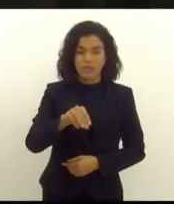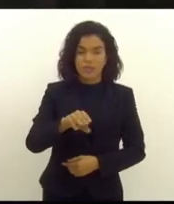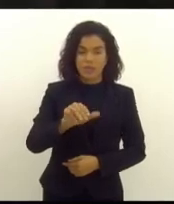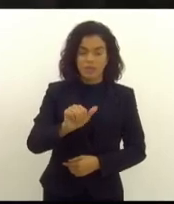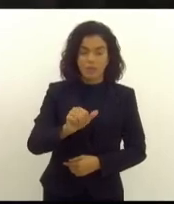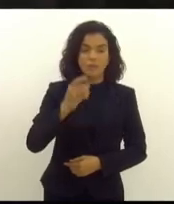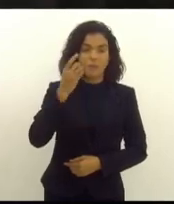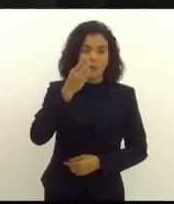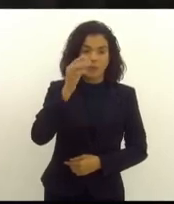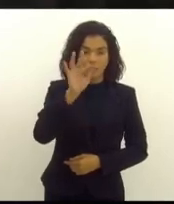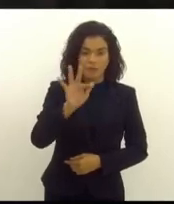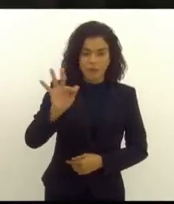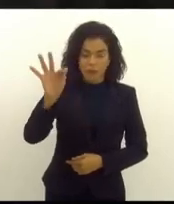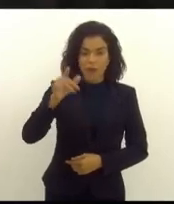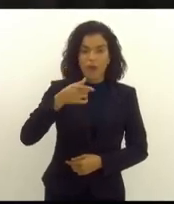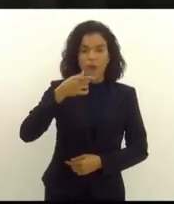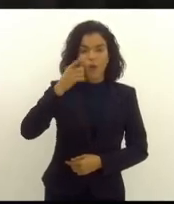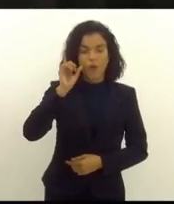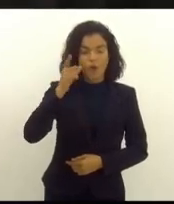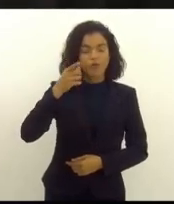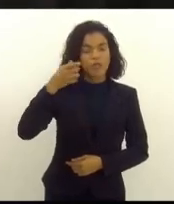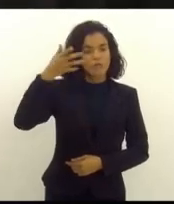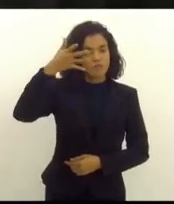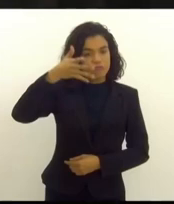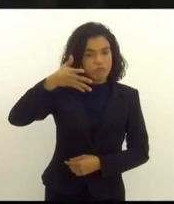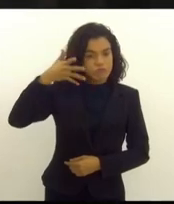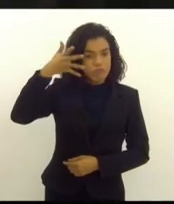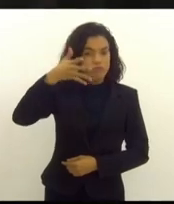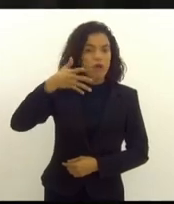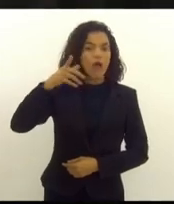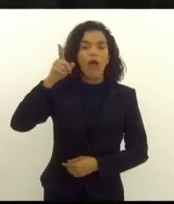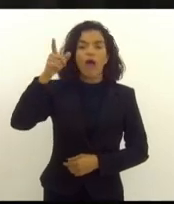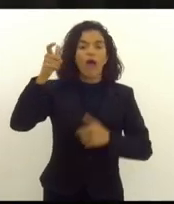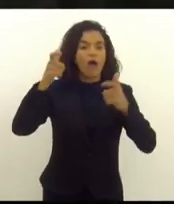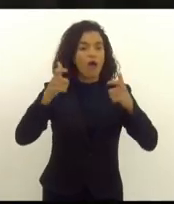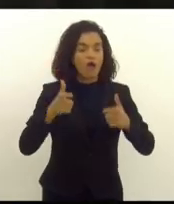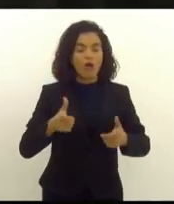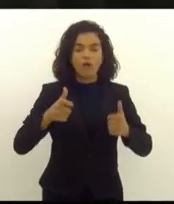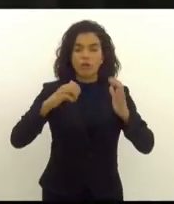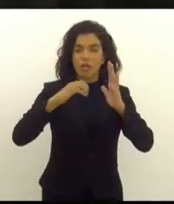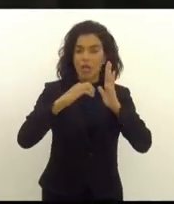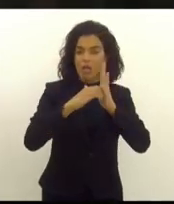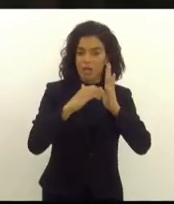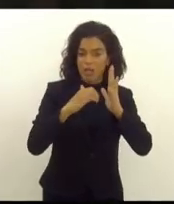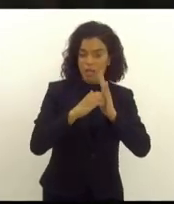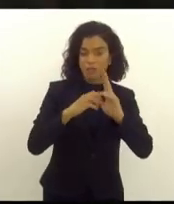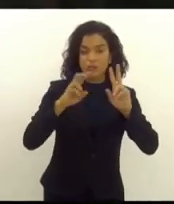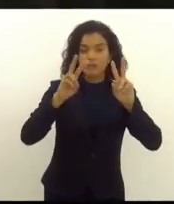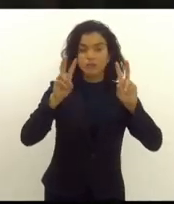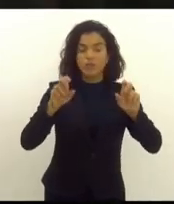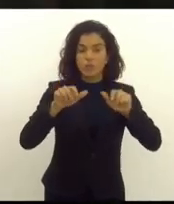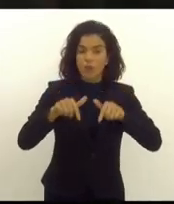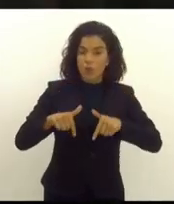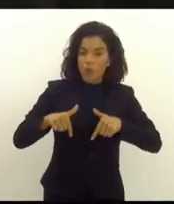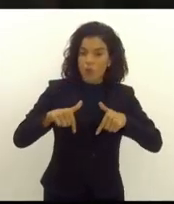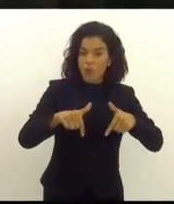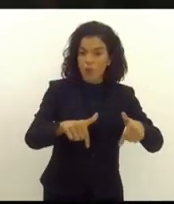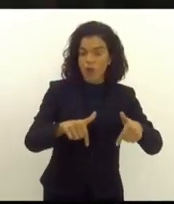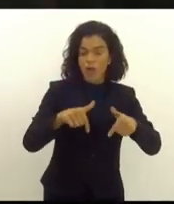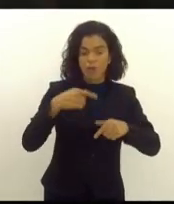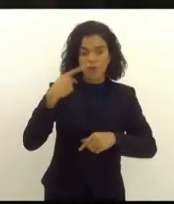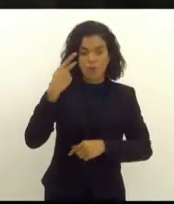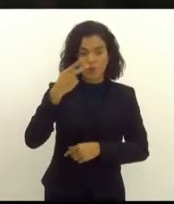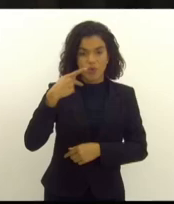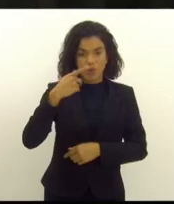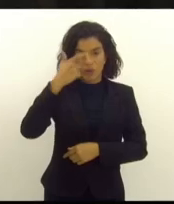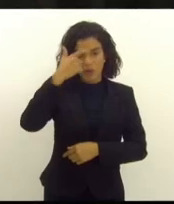que ontem fez uso da palavra também também na Câmara Federal sobre o ato político cultural aqui